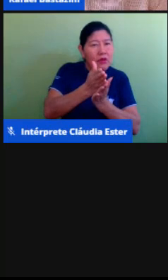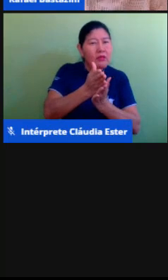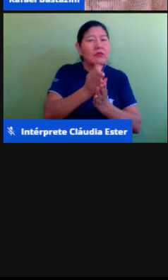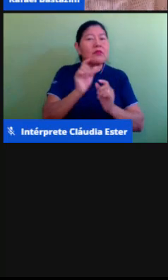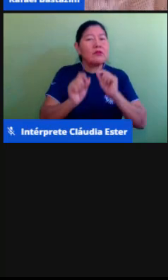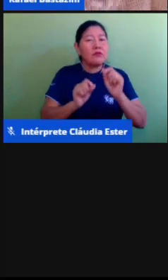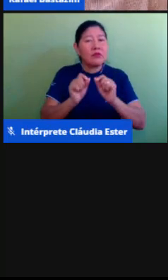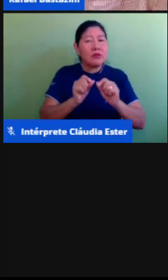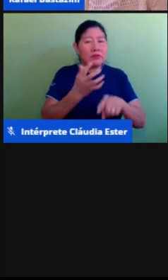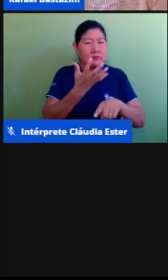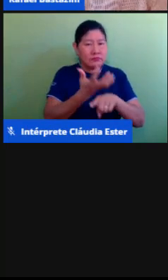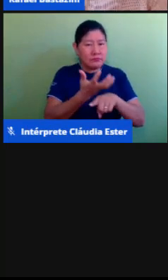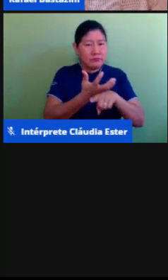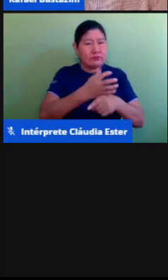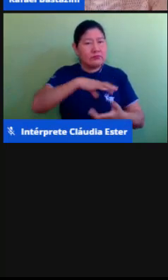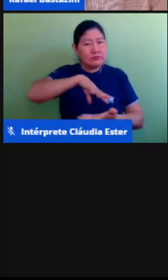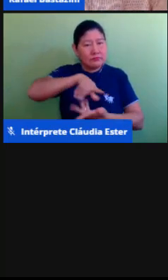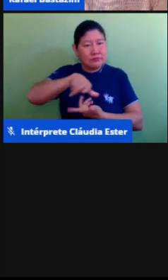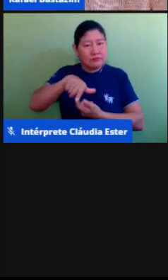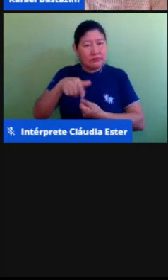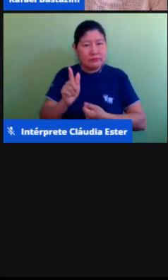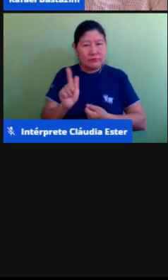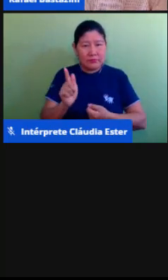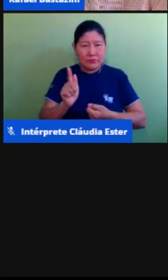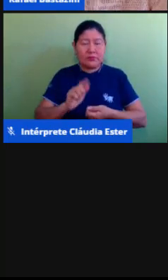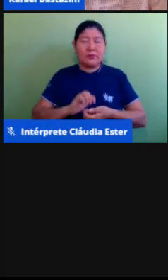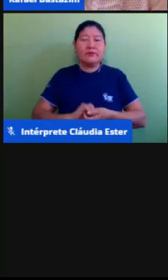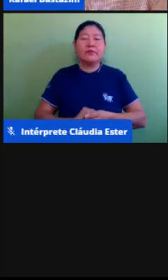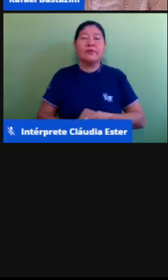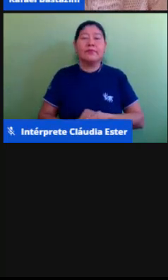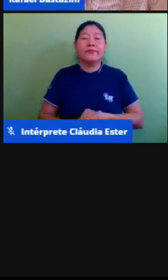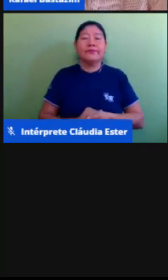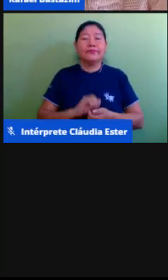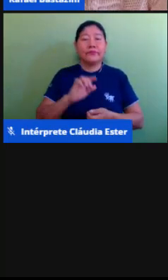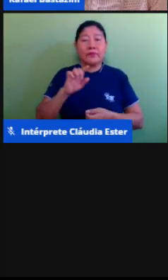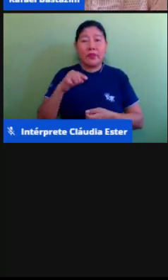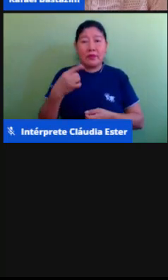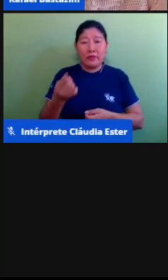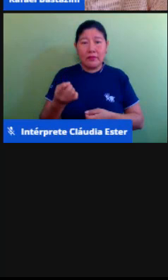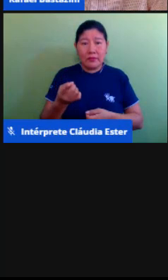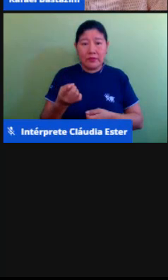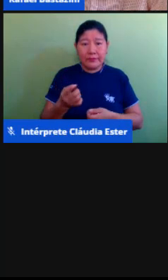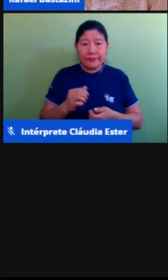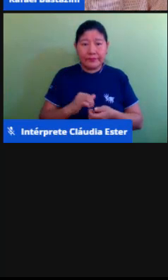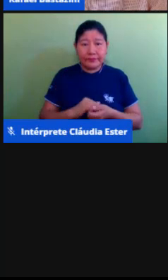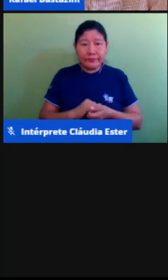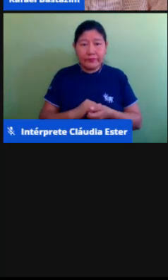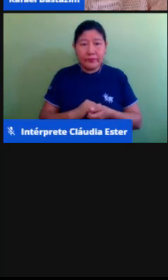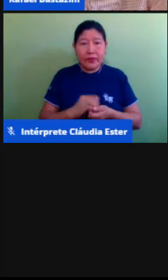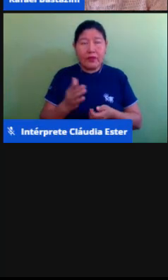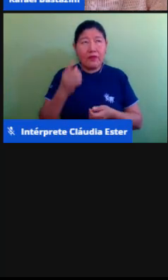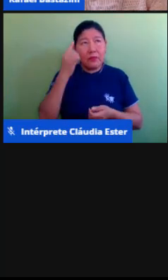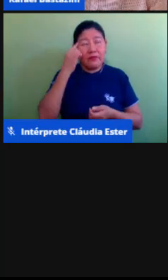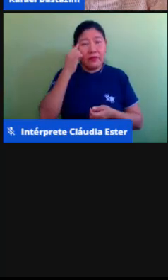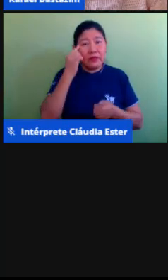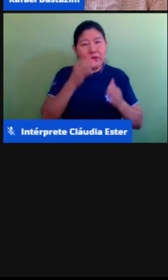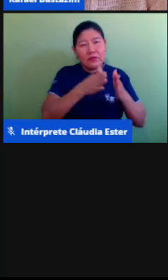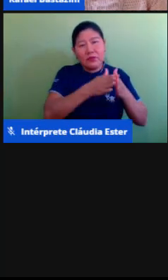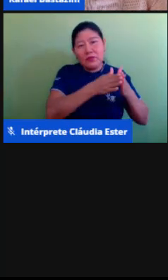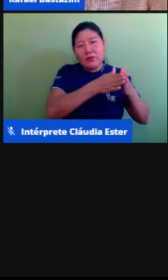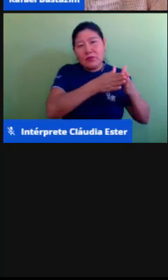seu pensamento. Vamos lá, vamos avançar então. Vamos entrar agora nos períodos históricos